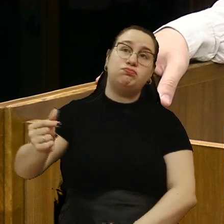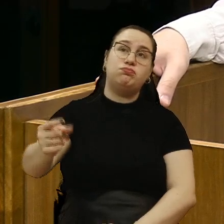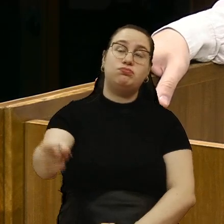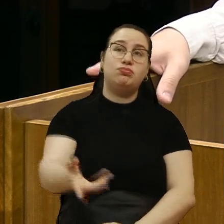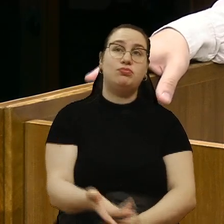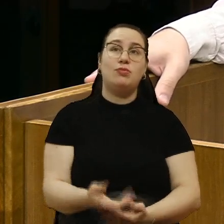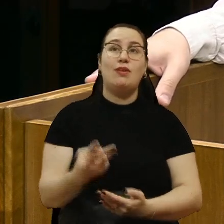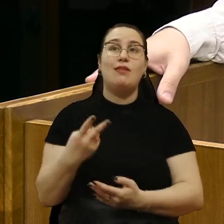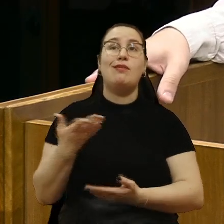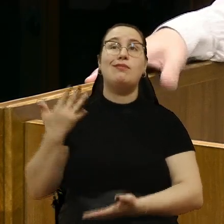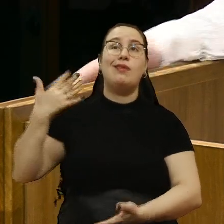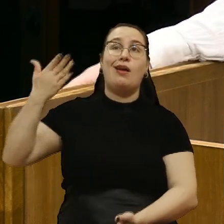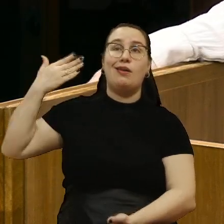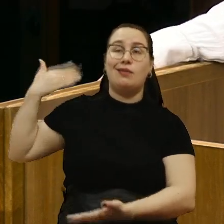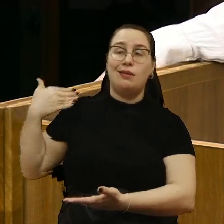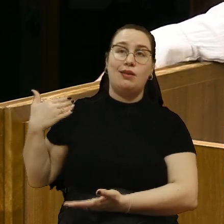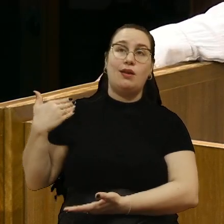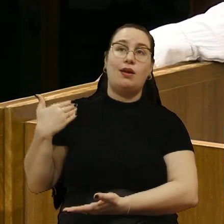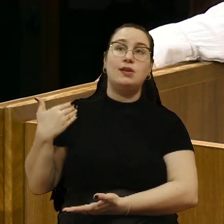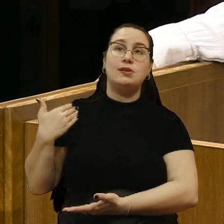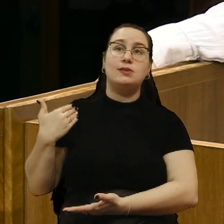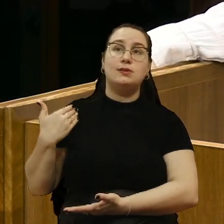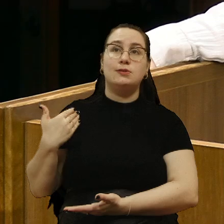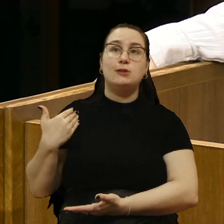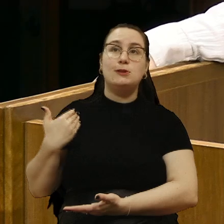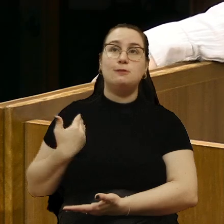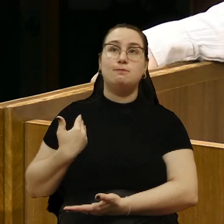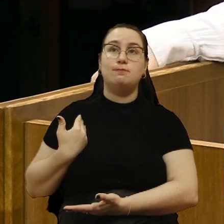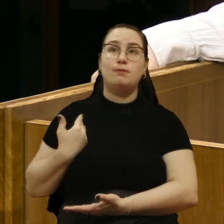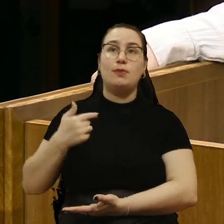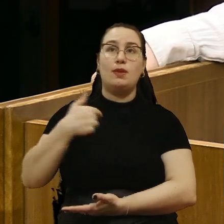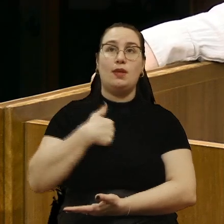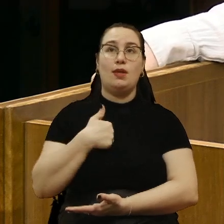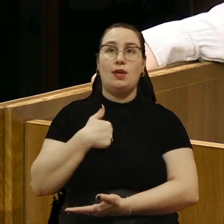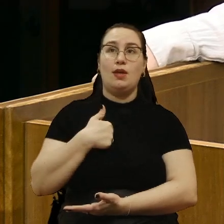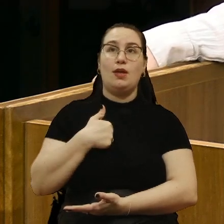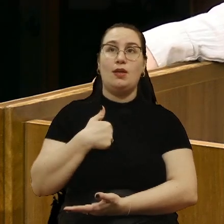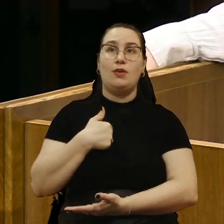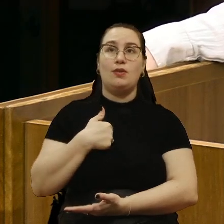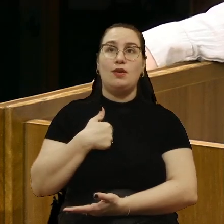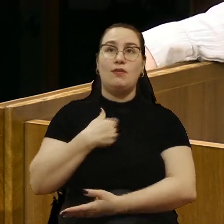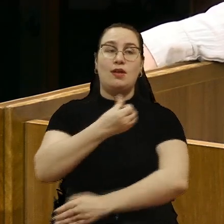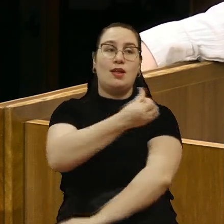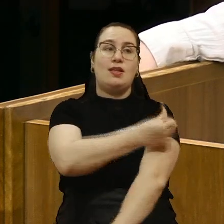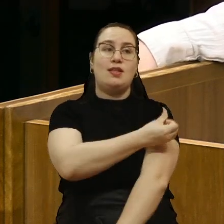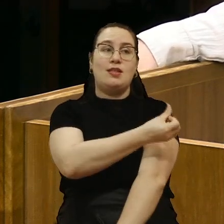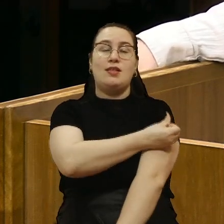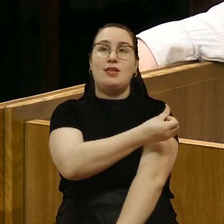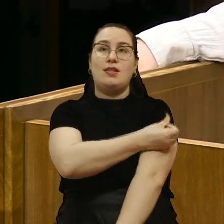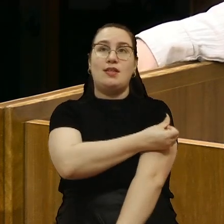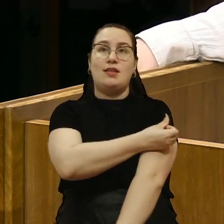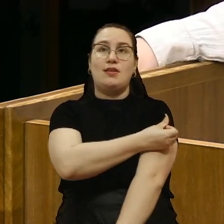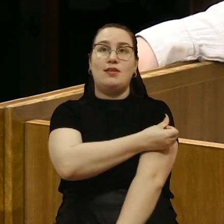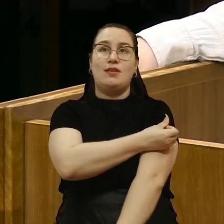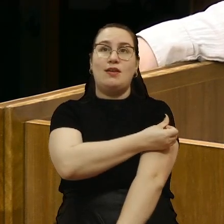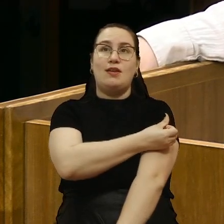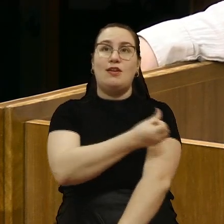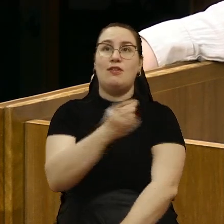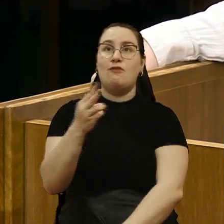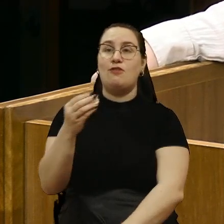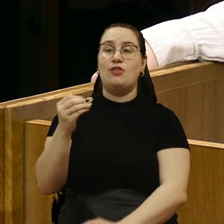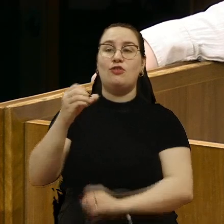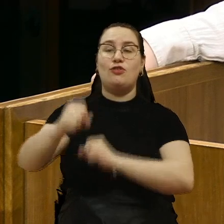Há 20 anos atrás, eu estava na 6ª série. 20 anos mudou muita